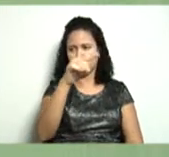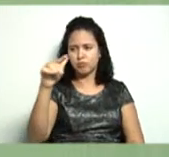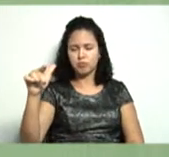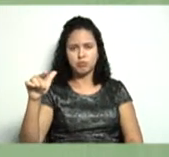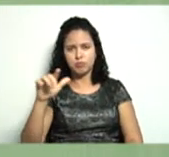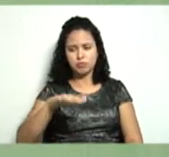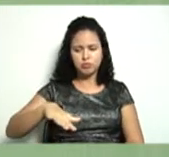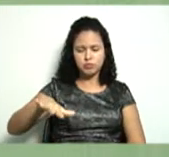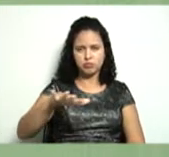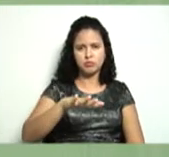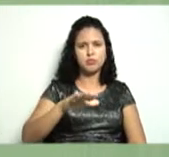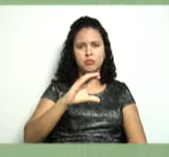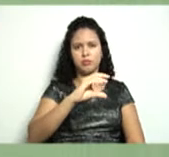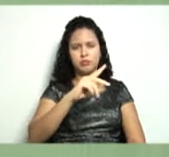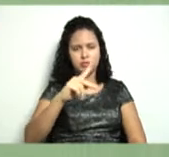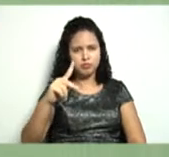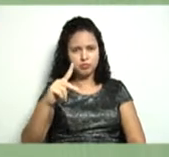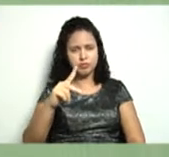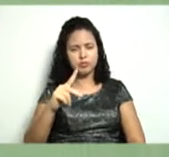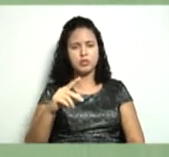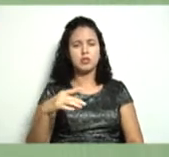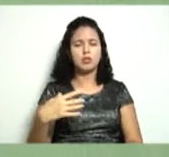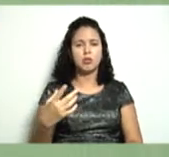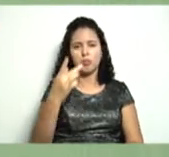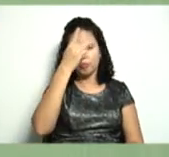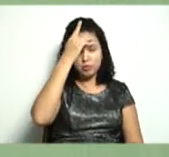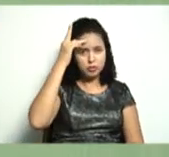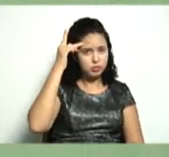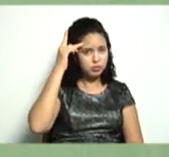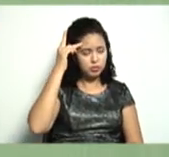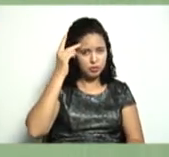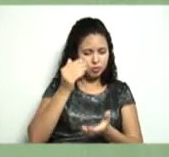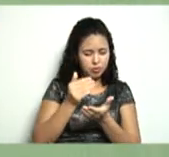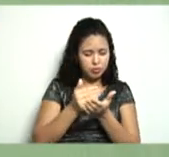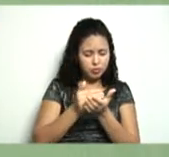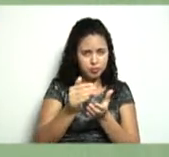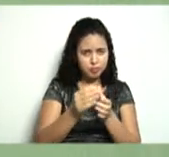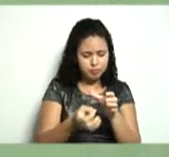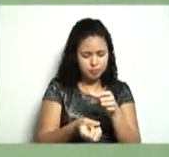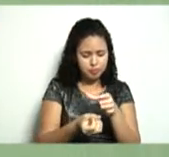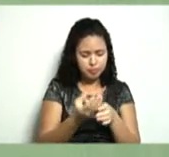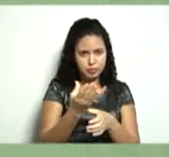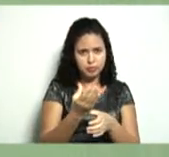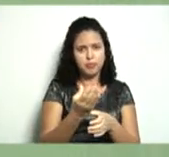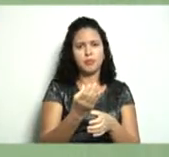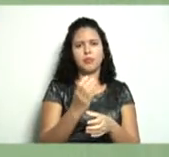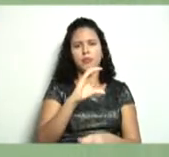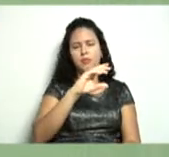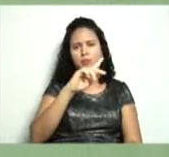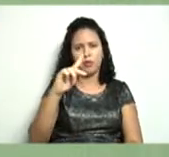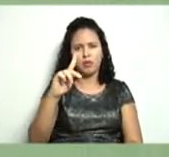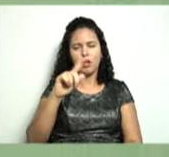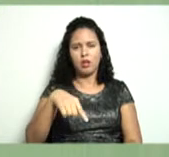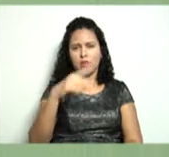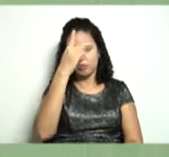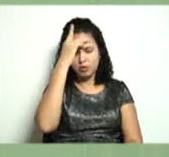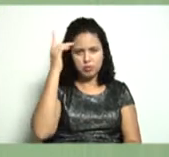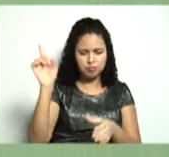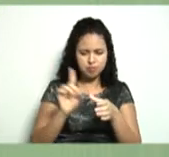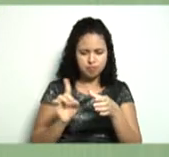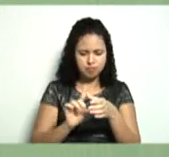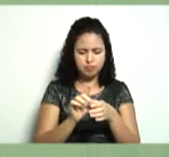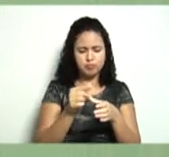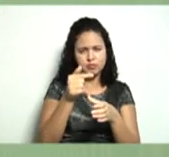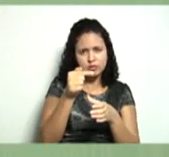cooperativas. Lembrando, gente, que o número mínimo é inicial. Não existe número máximo, apenas número